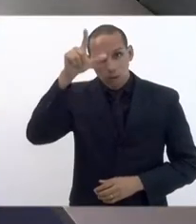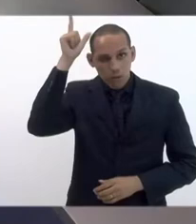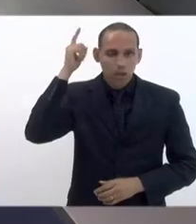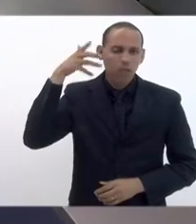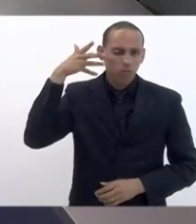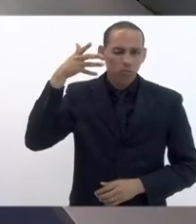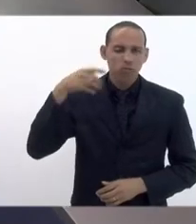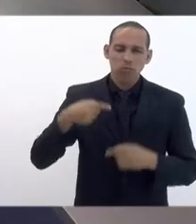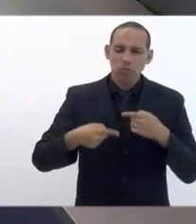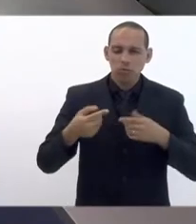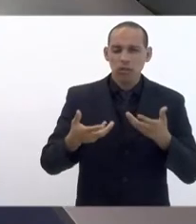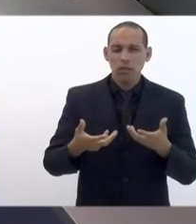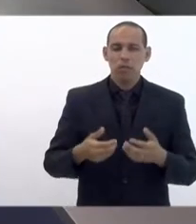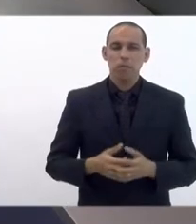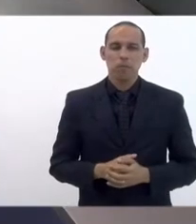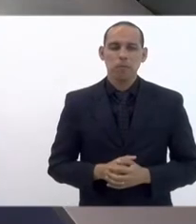discutir